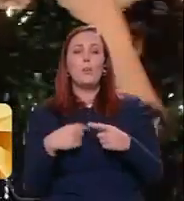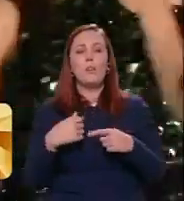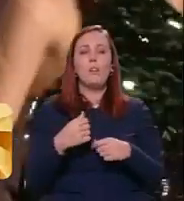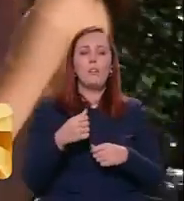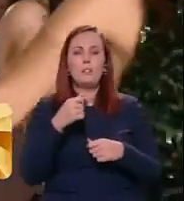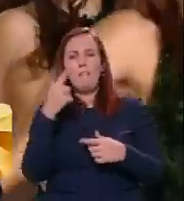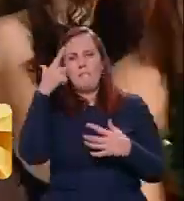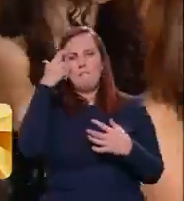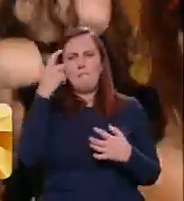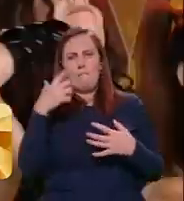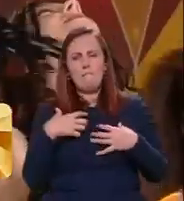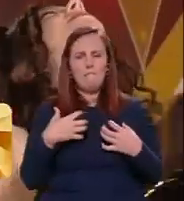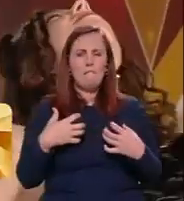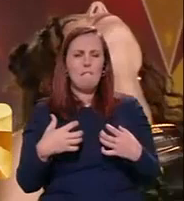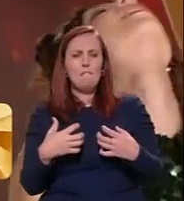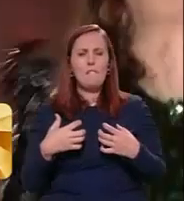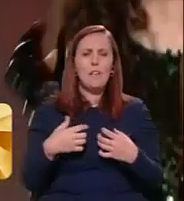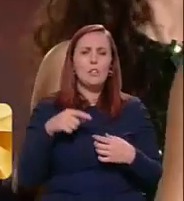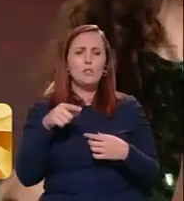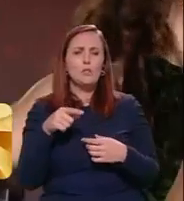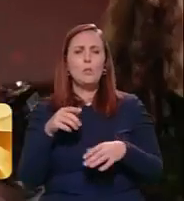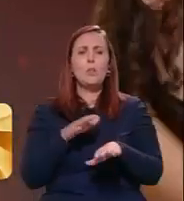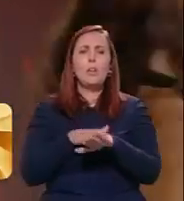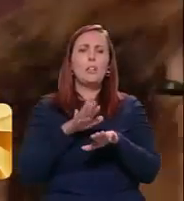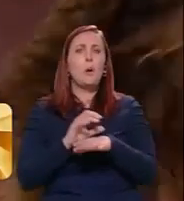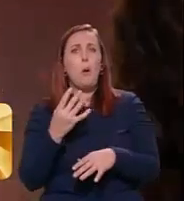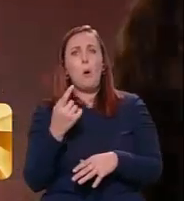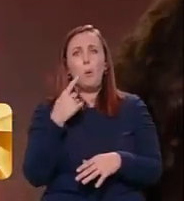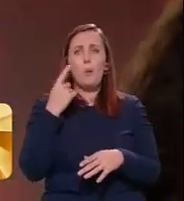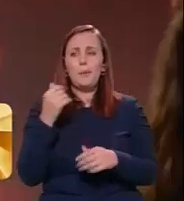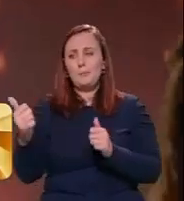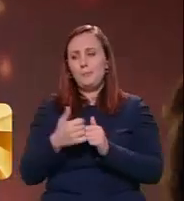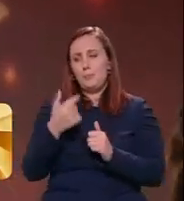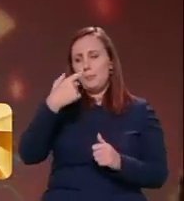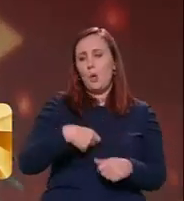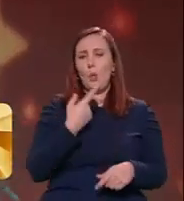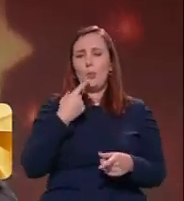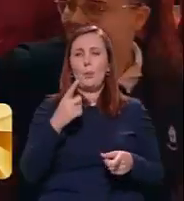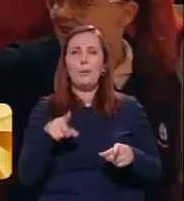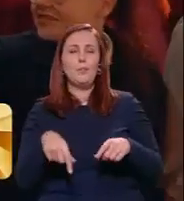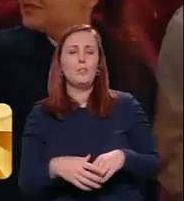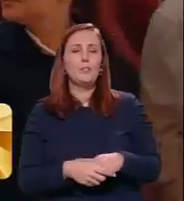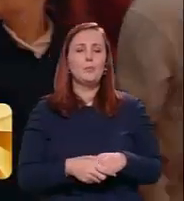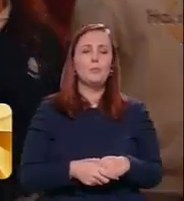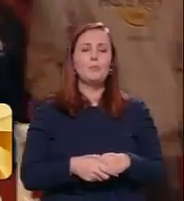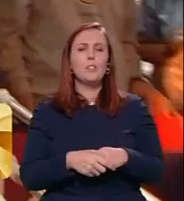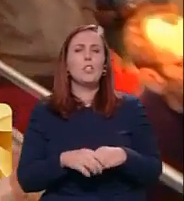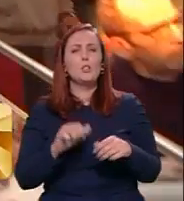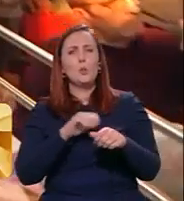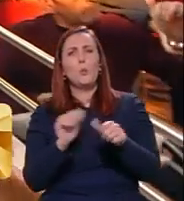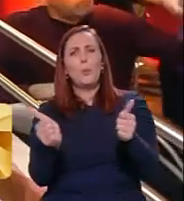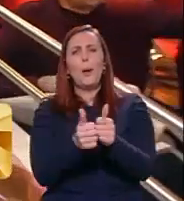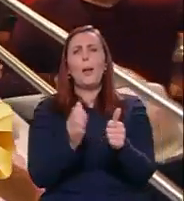Depois vem a ressaca, só terça ou quarta é que tu voltas por mim. Ela já